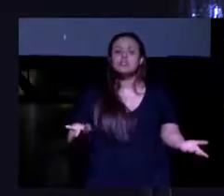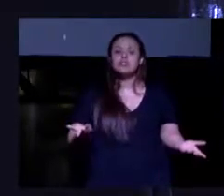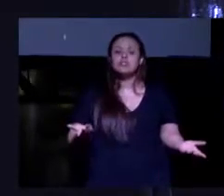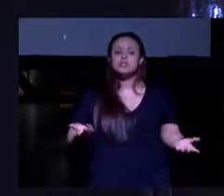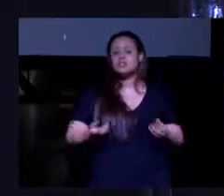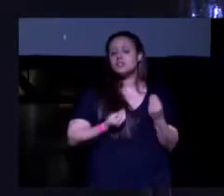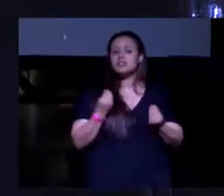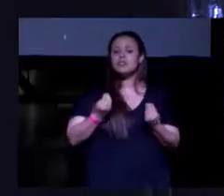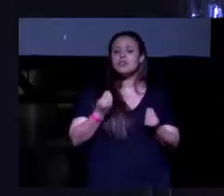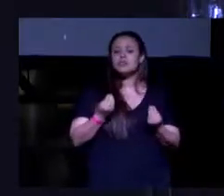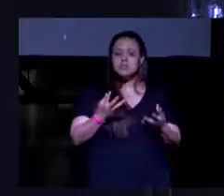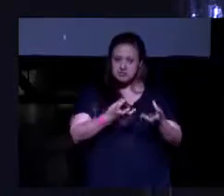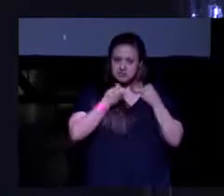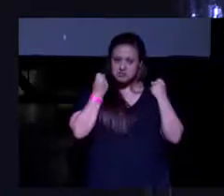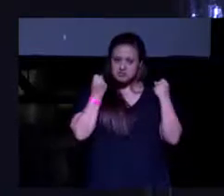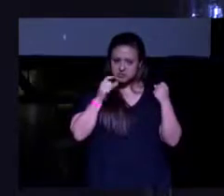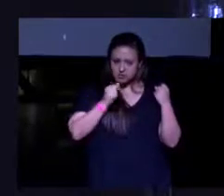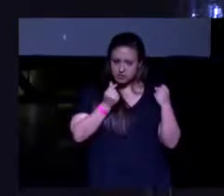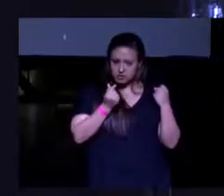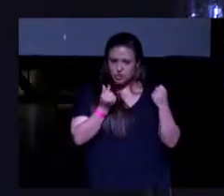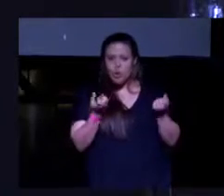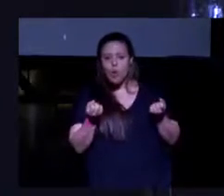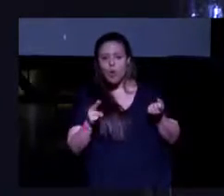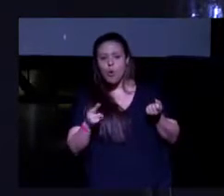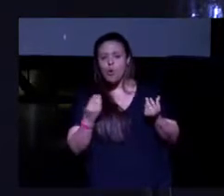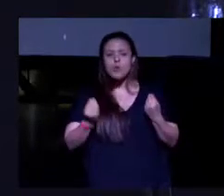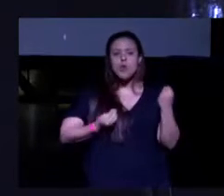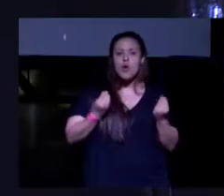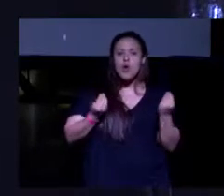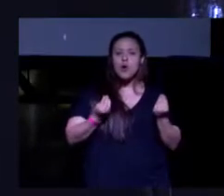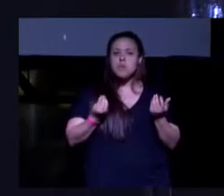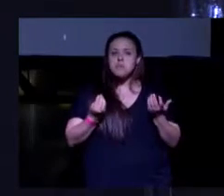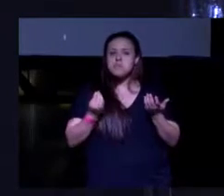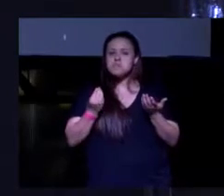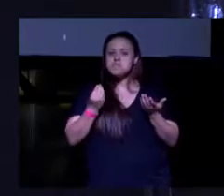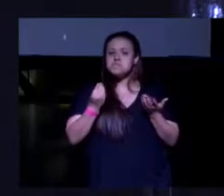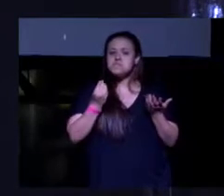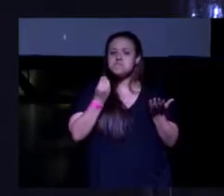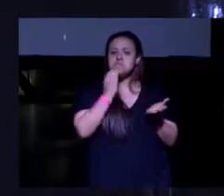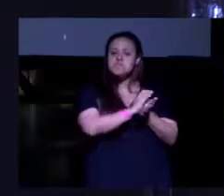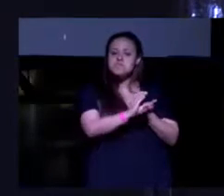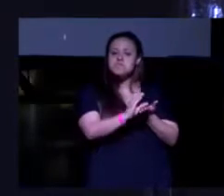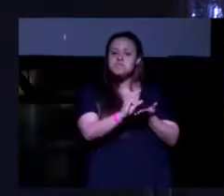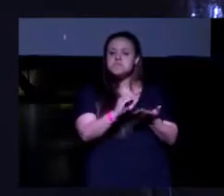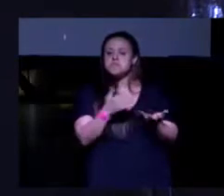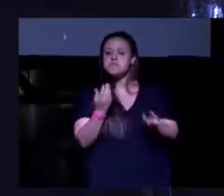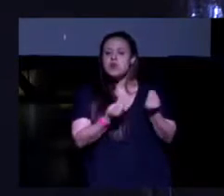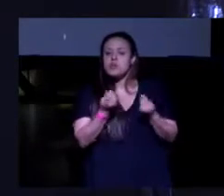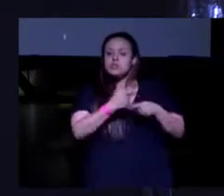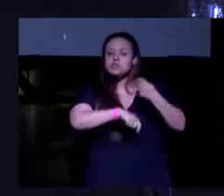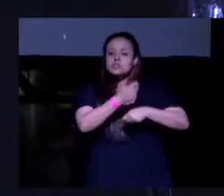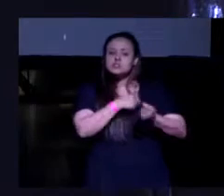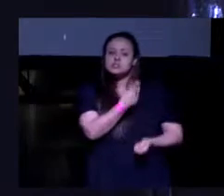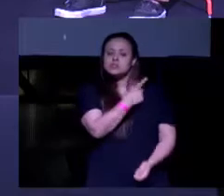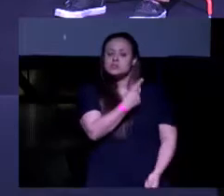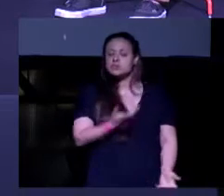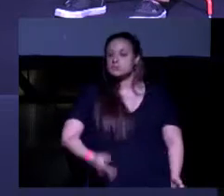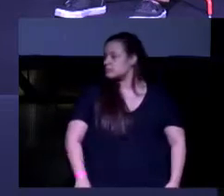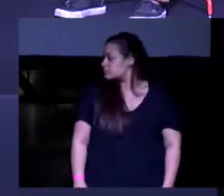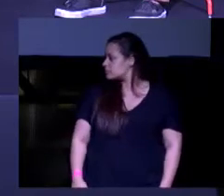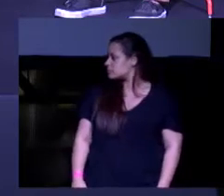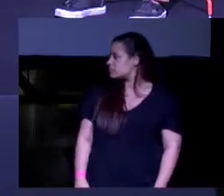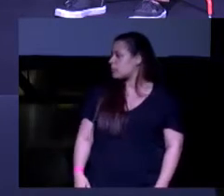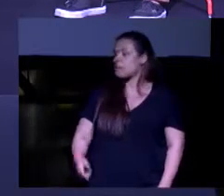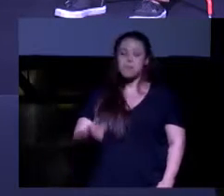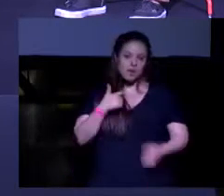vocês lidam com essa questão? Enfim, quais são as formas que vocês utilizam como modelo de negócio? Eu posso responder, porque eu